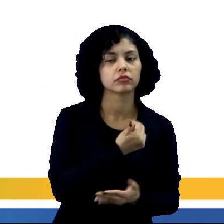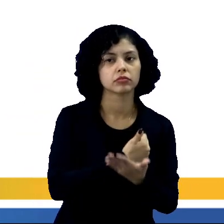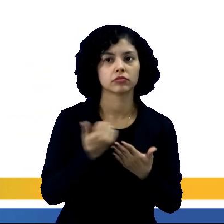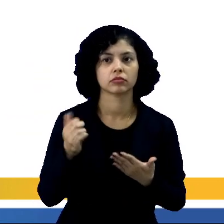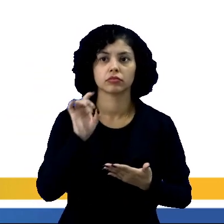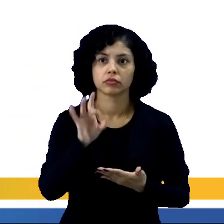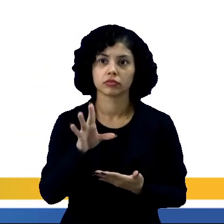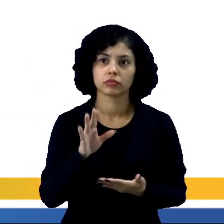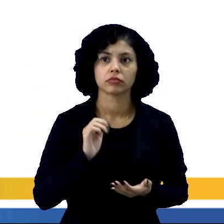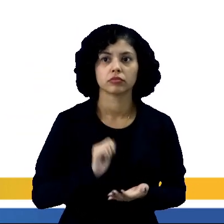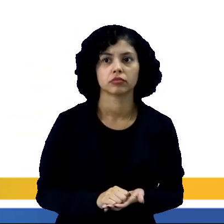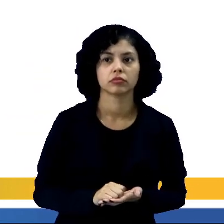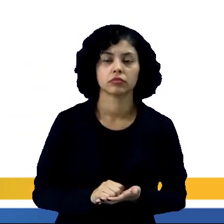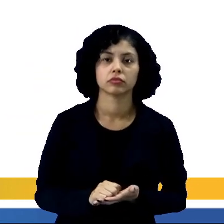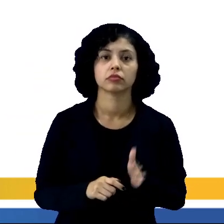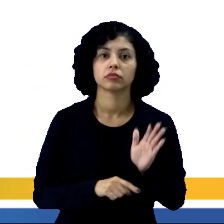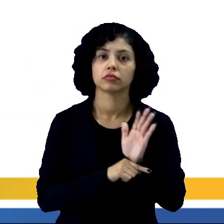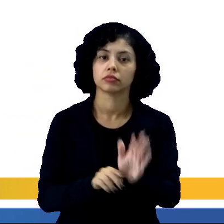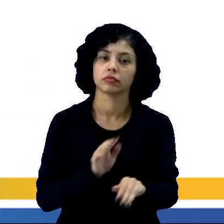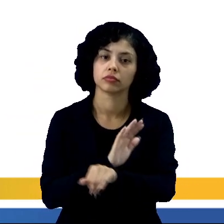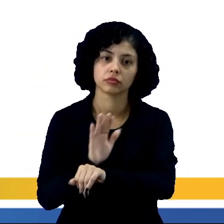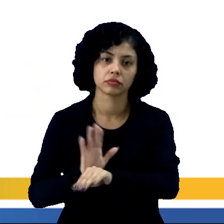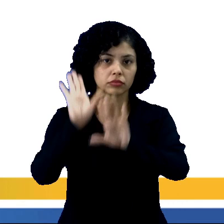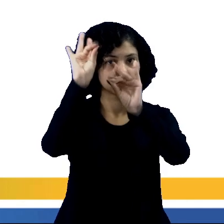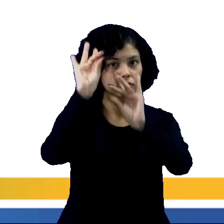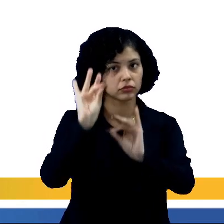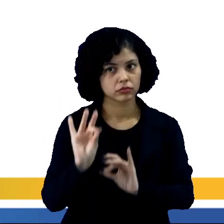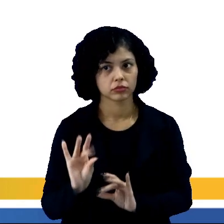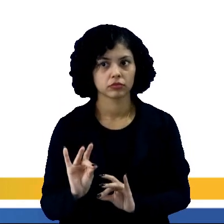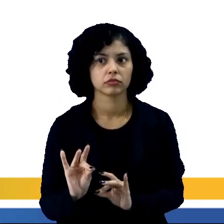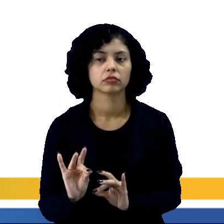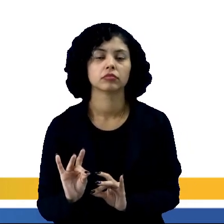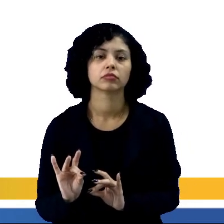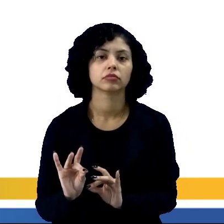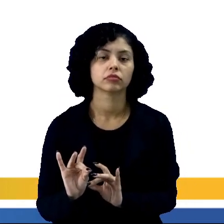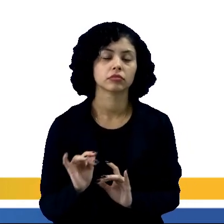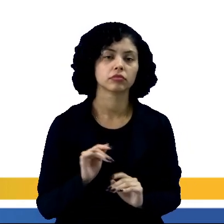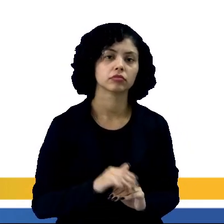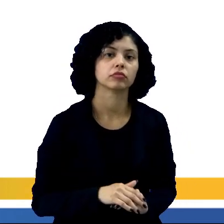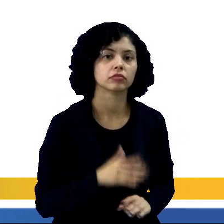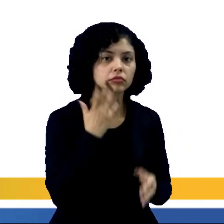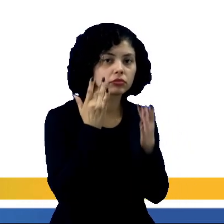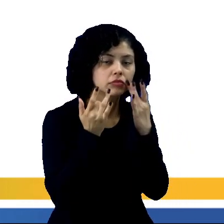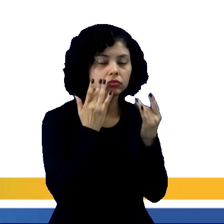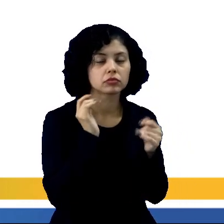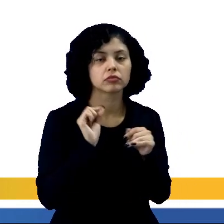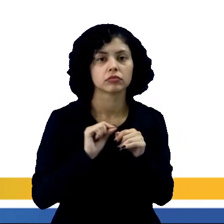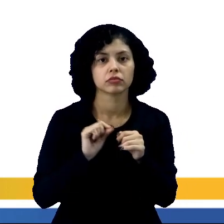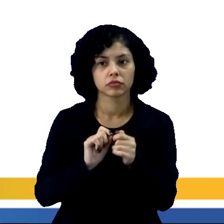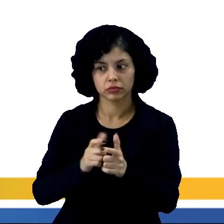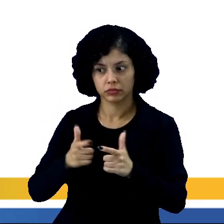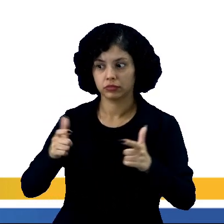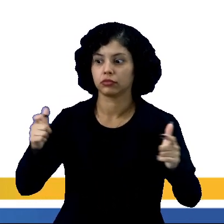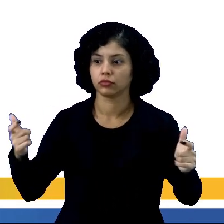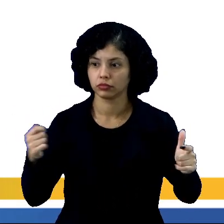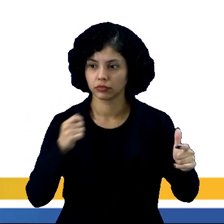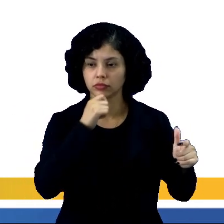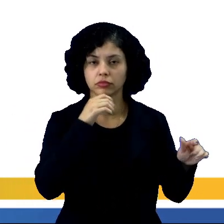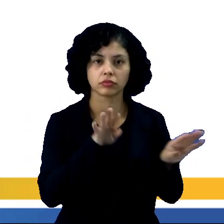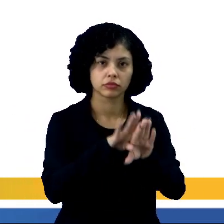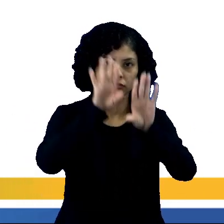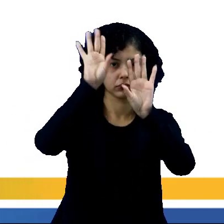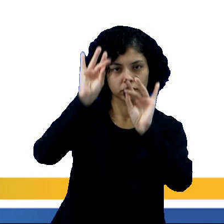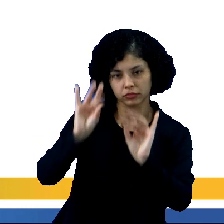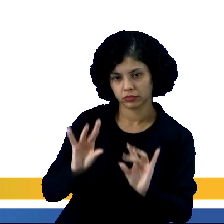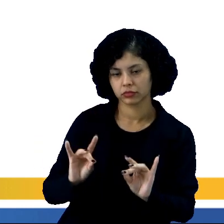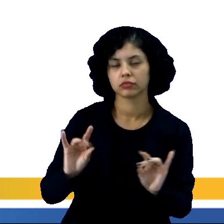servindo apenas para funções decorativas, né? Aquelas pessoas que estão ali para fazer volume, né? E também